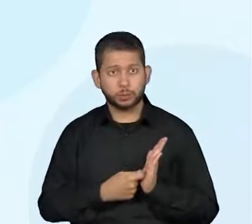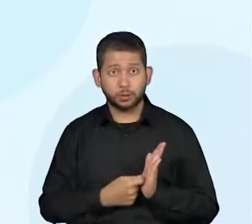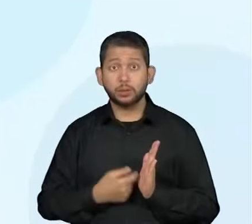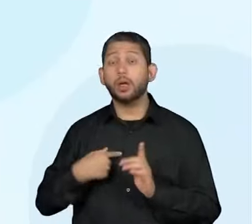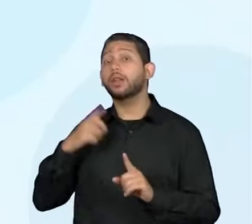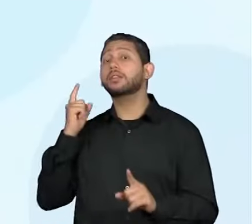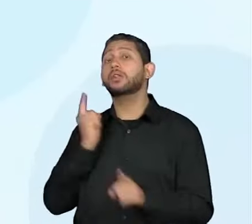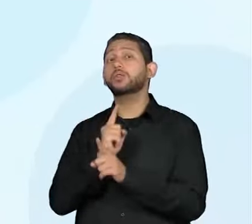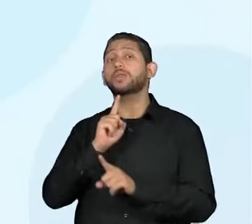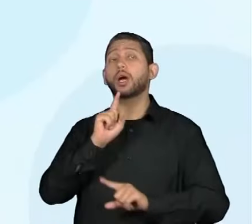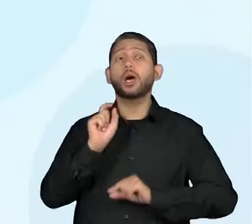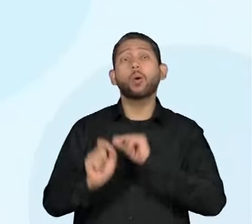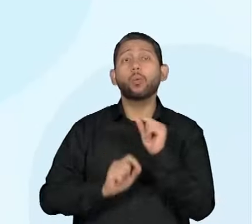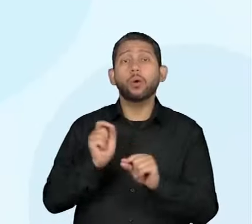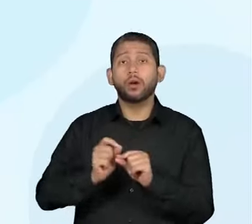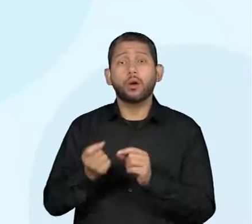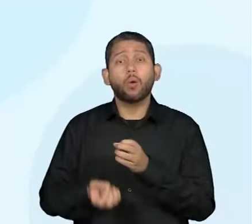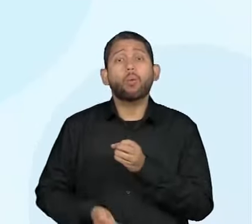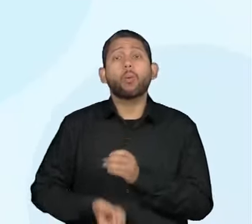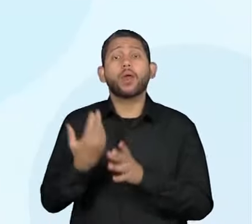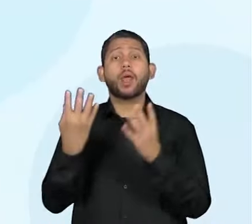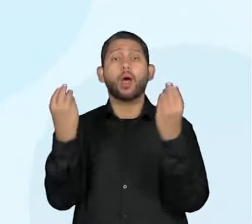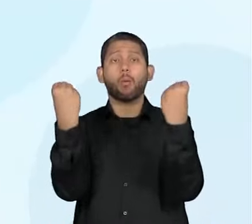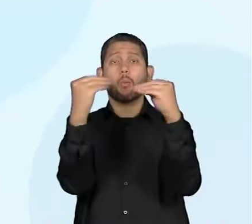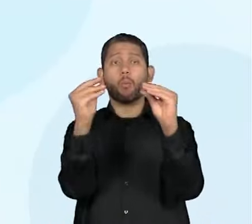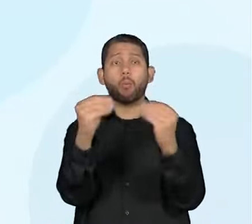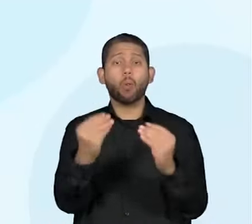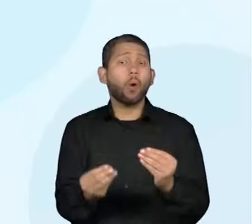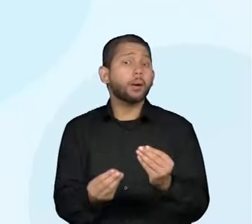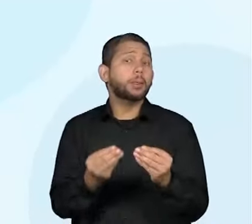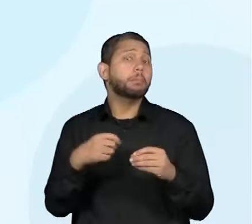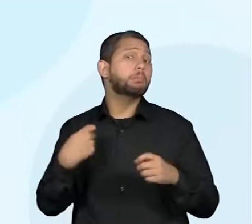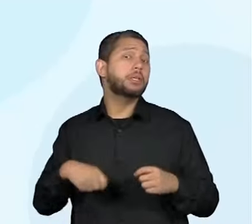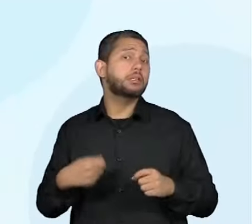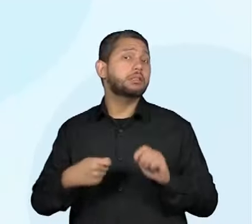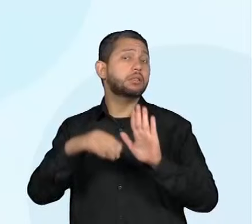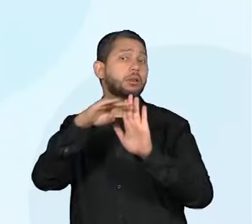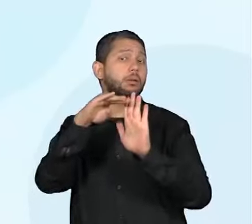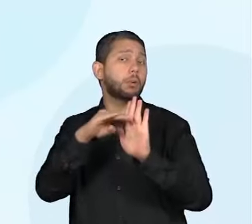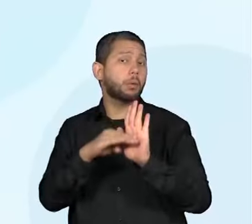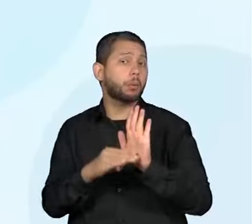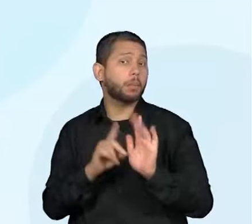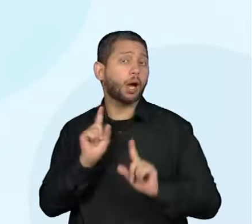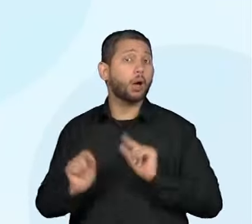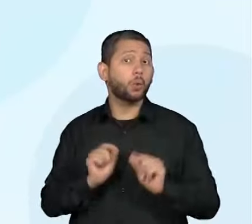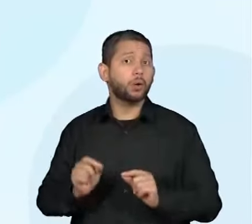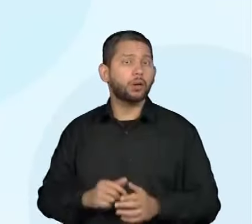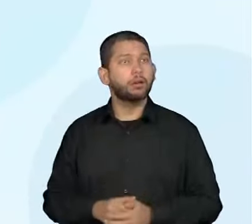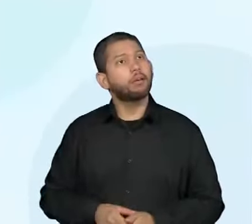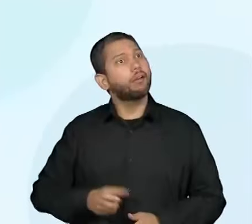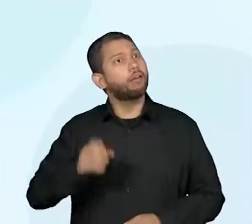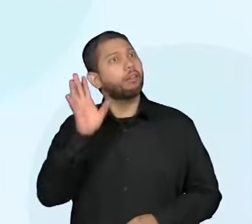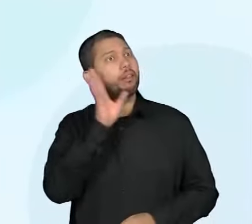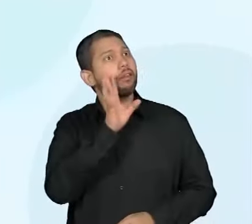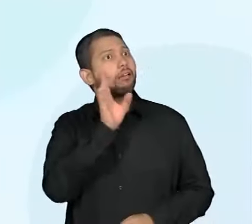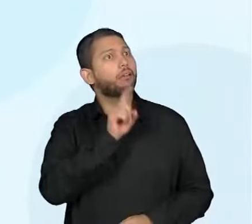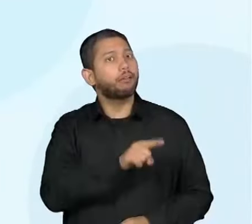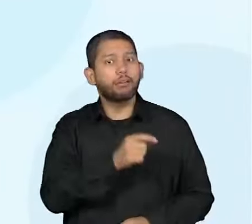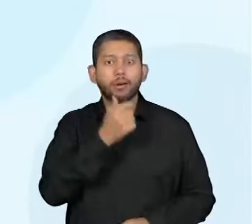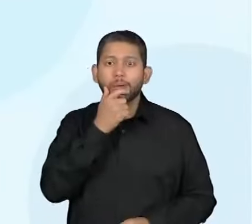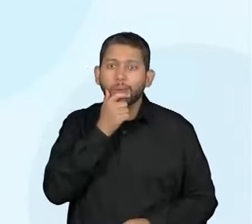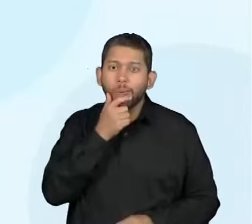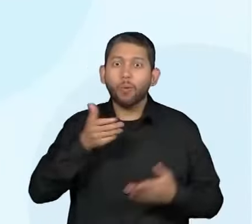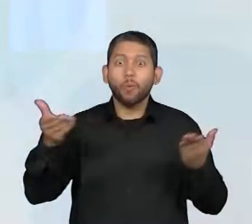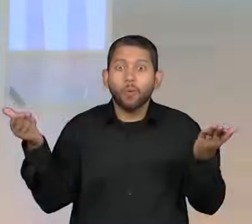os elementos para compor a estrutura da criação de um blog. Olha que bacana! Então hoje nós vamos trabalhar aí